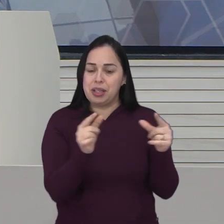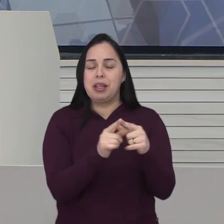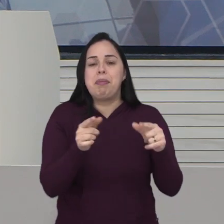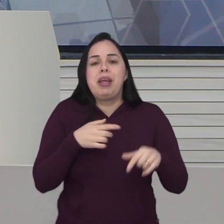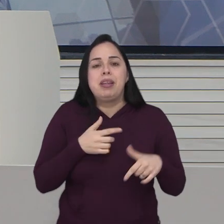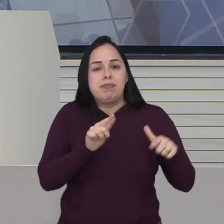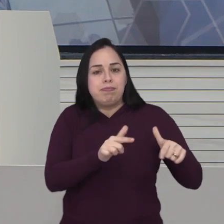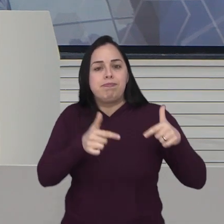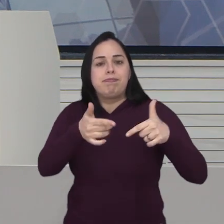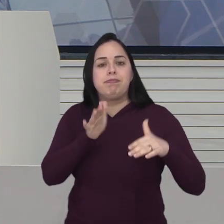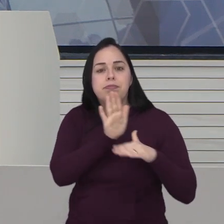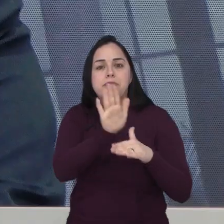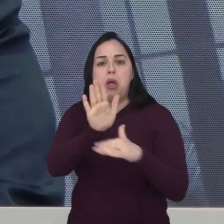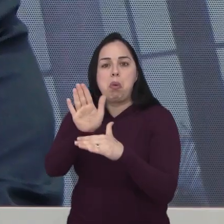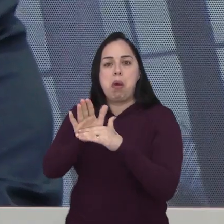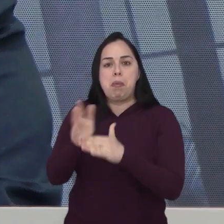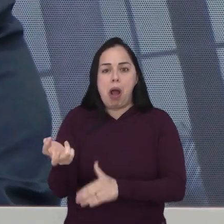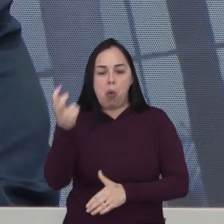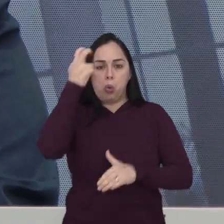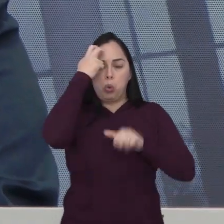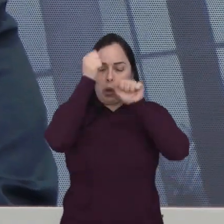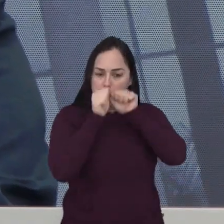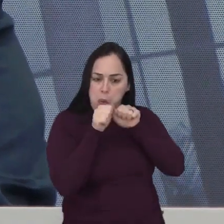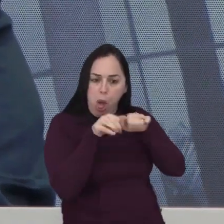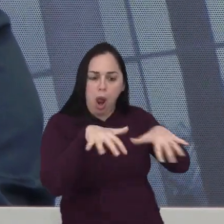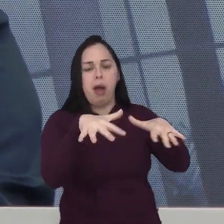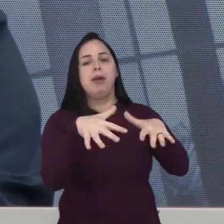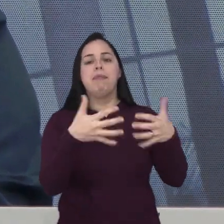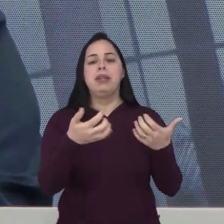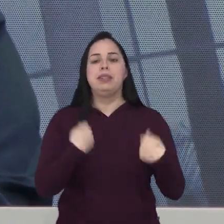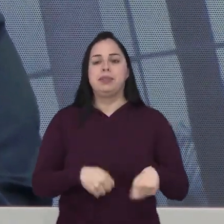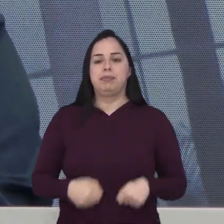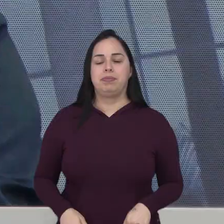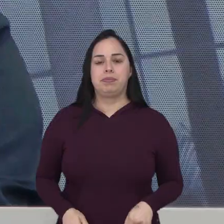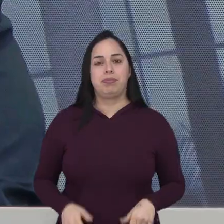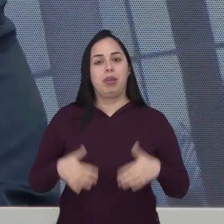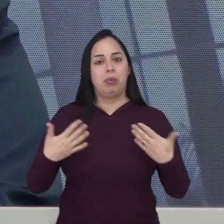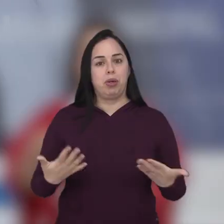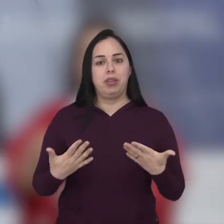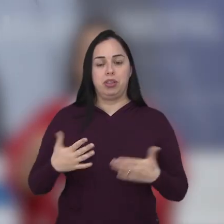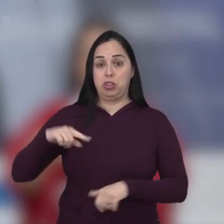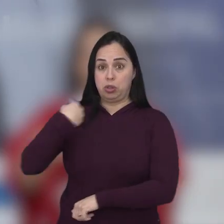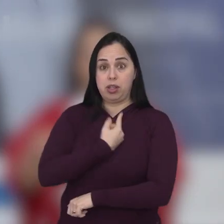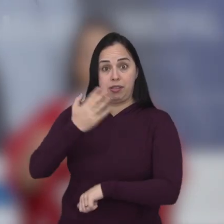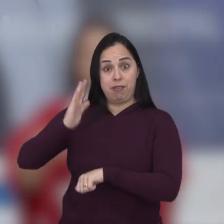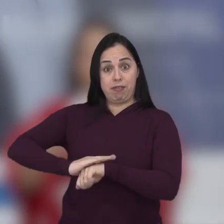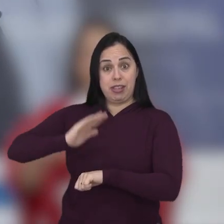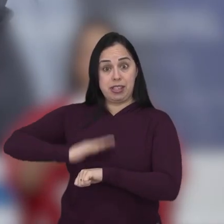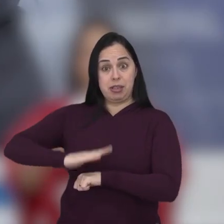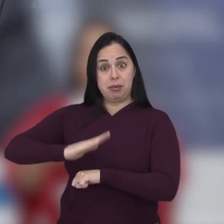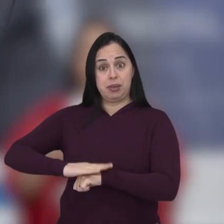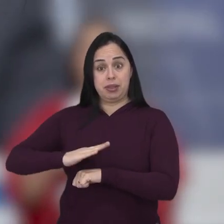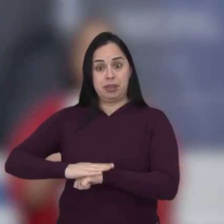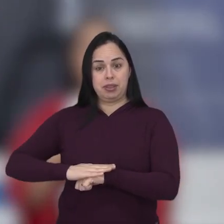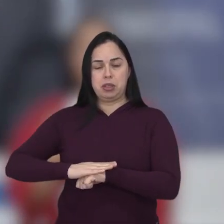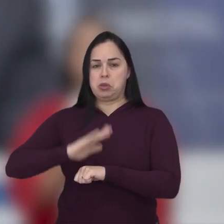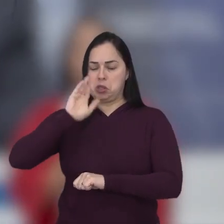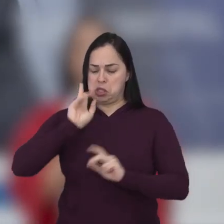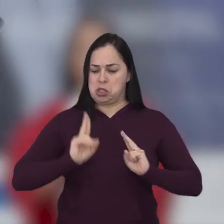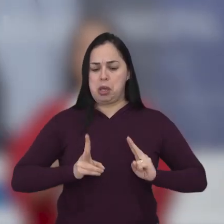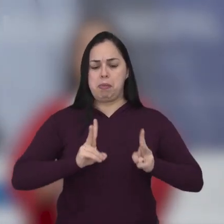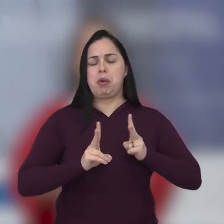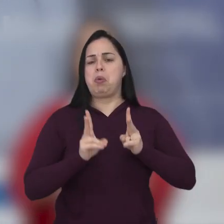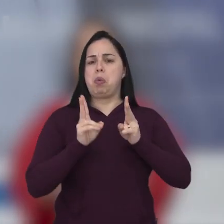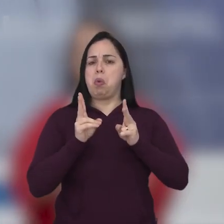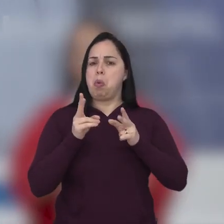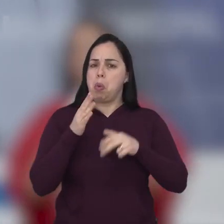e empenhado em contribuir com a expansão da cultura japonesa na cidade. Quando a gente faz as coisas